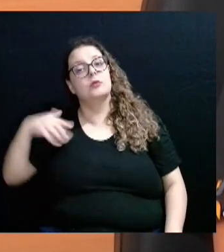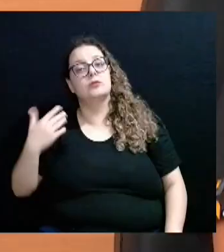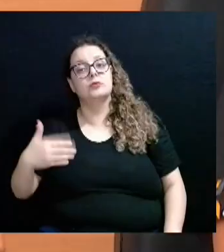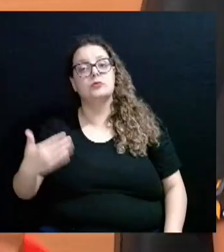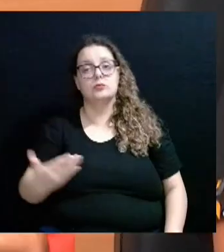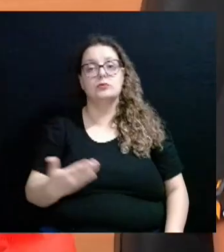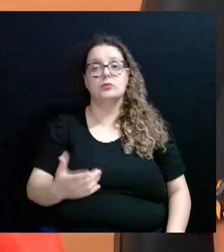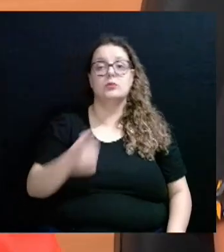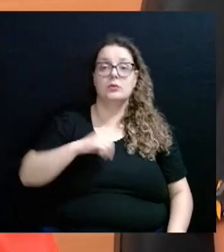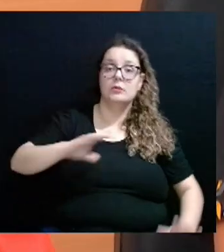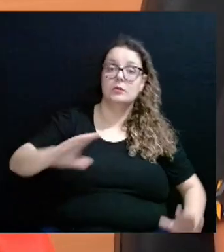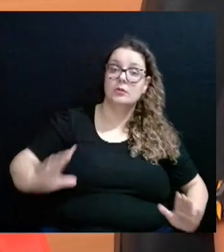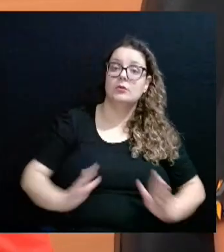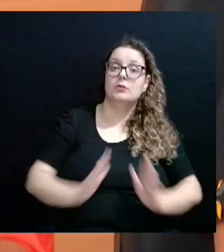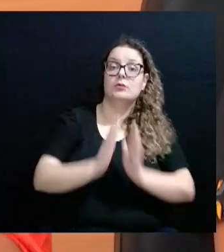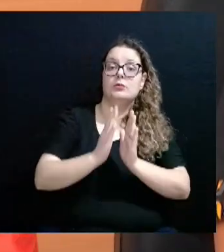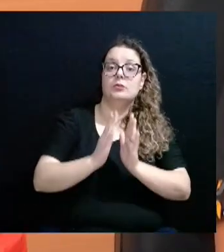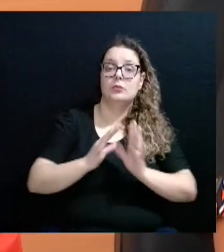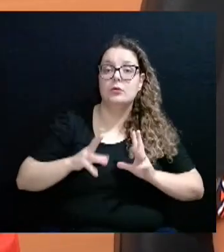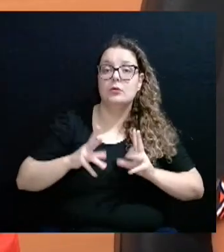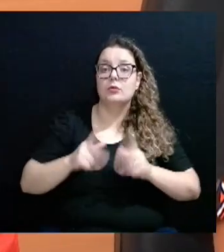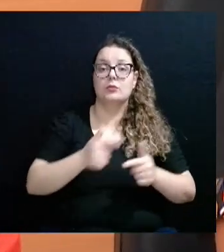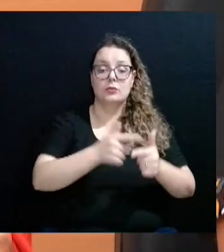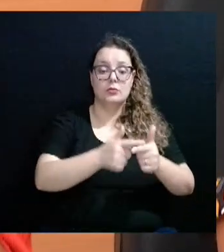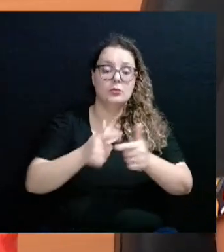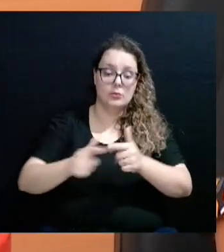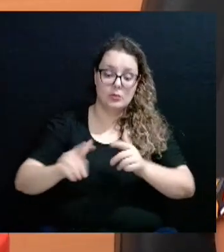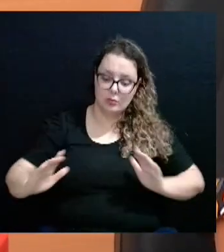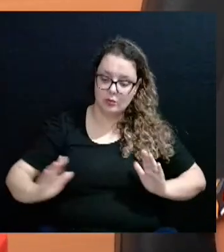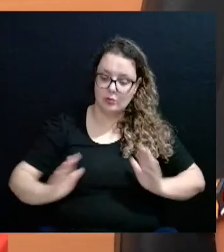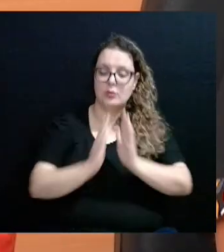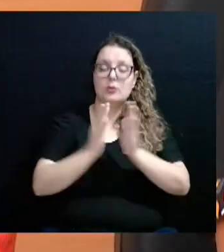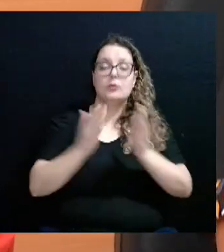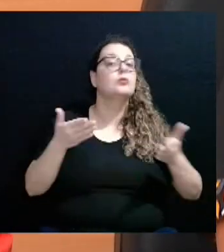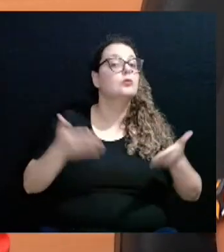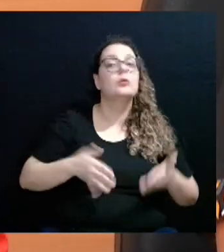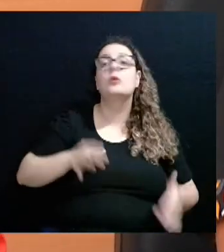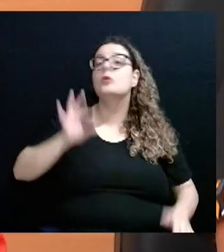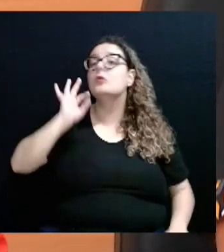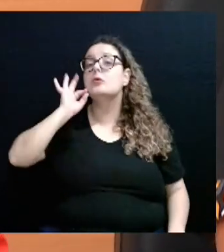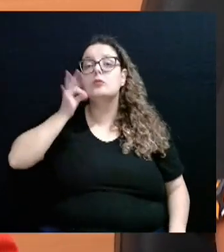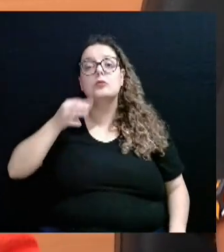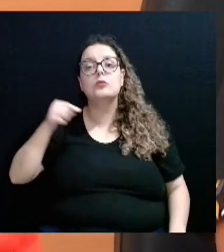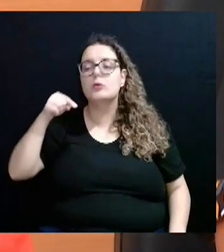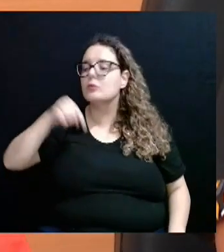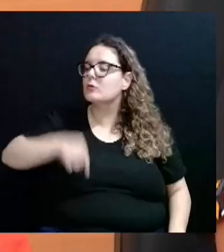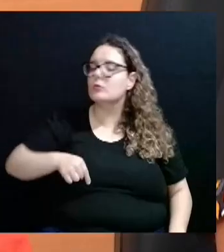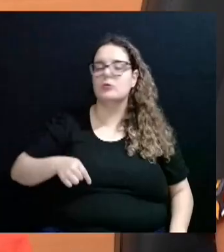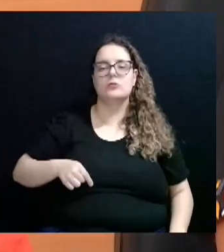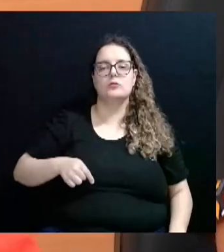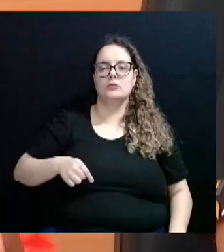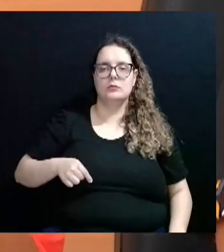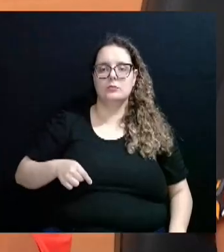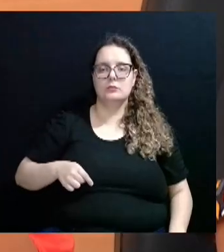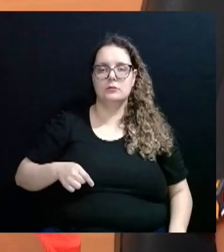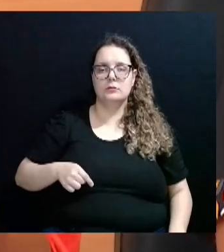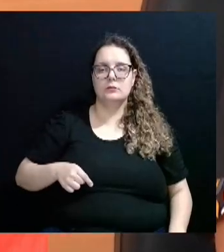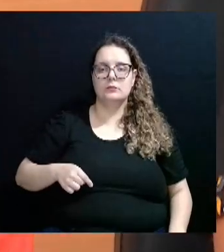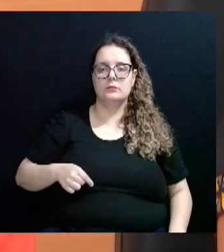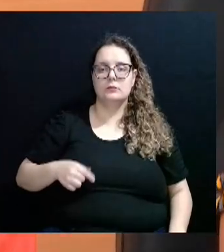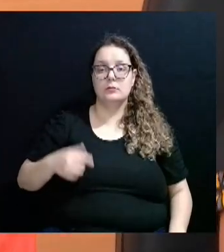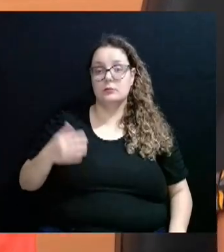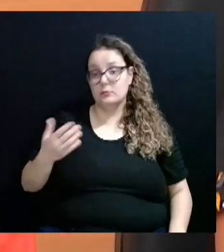enfrentar todos os problemas do hoje, do aqui e do agora. Ou seja,